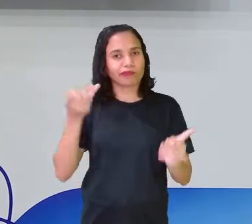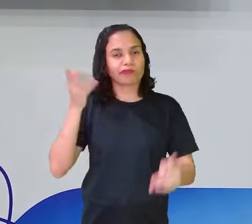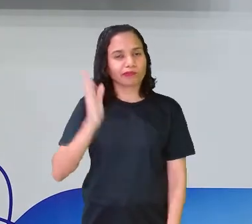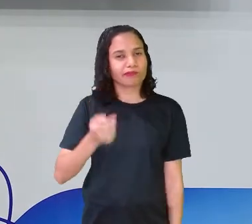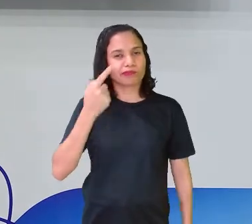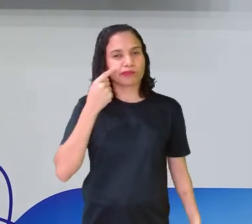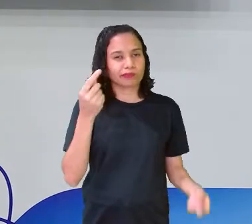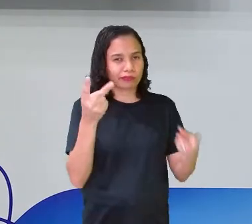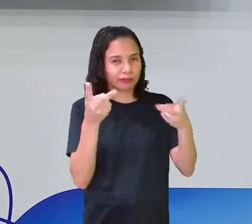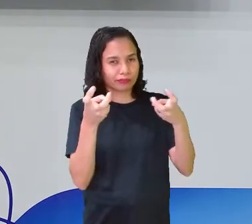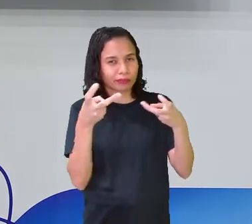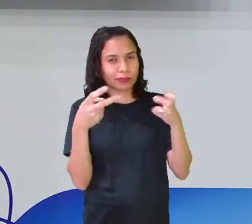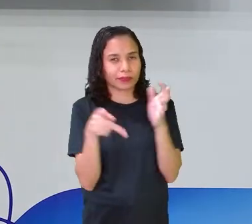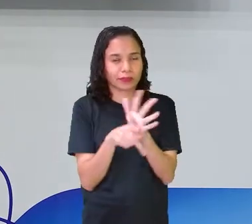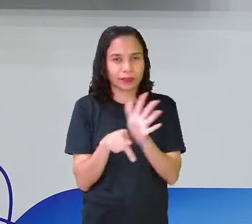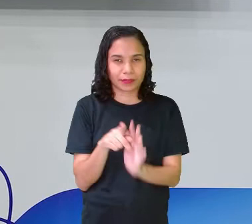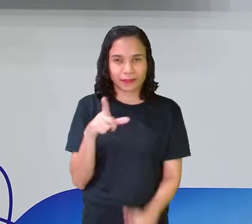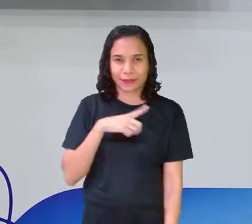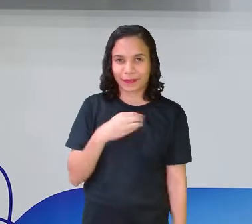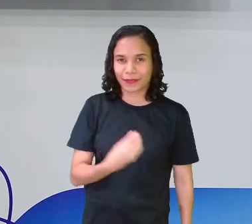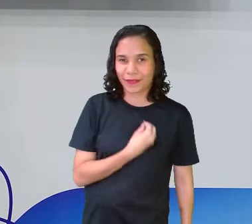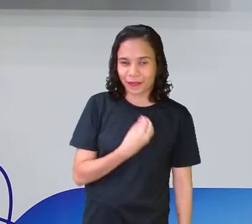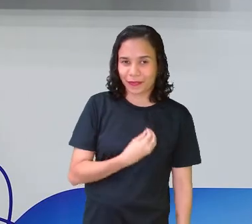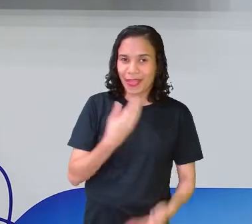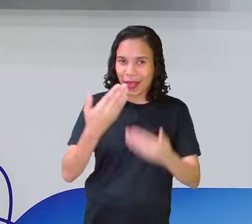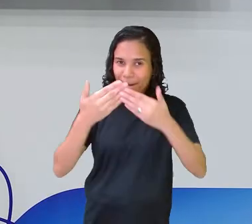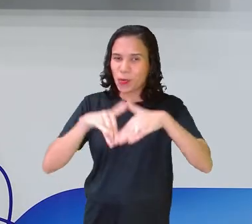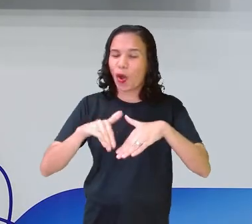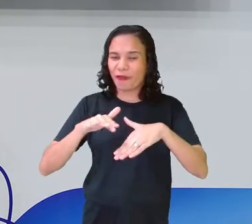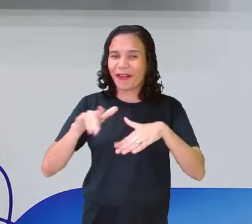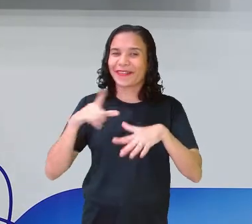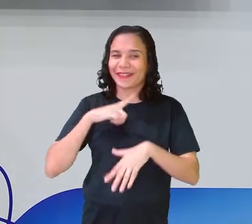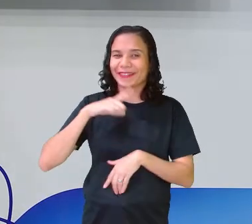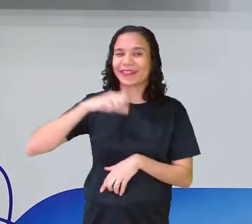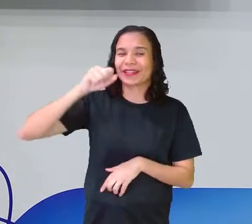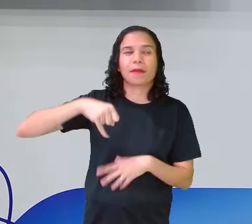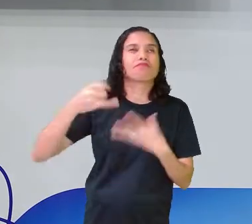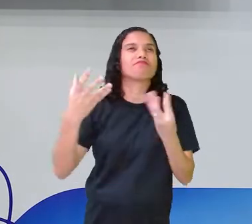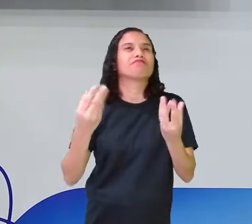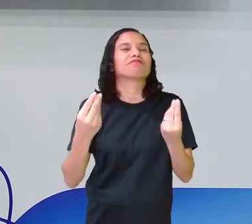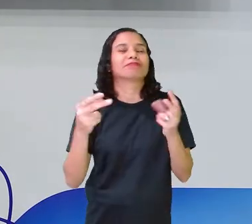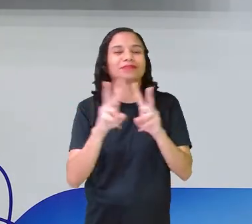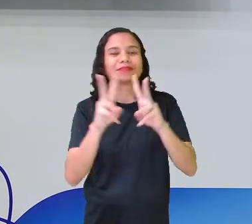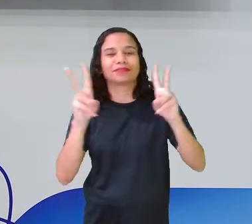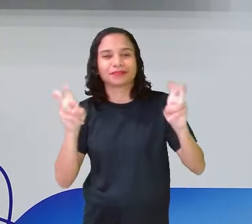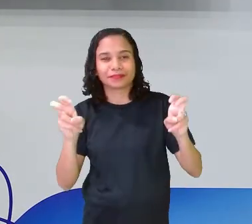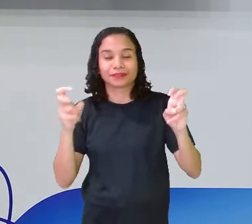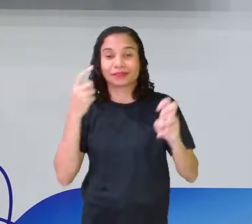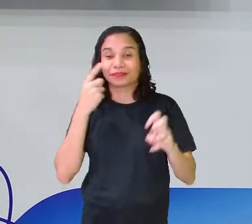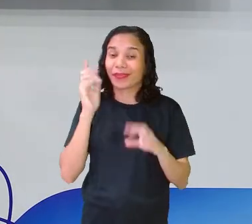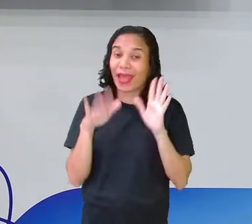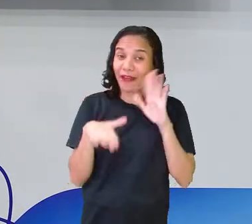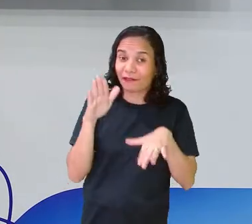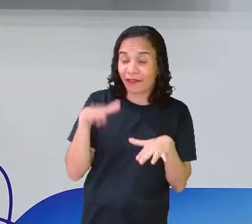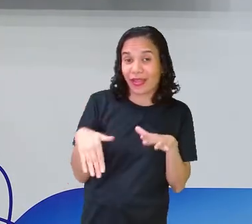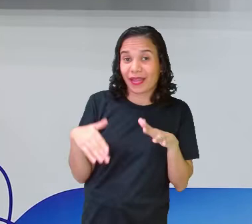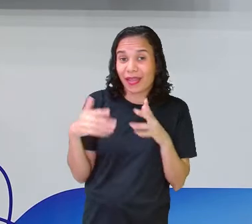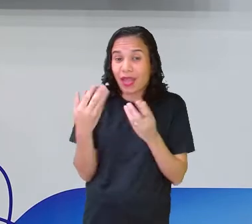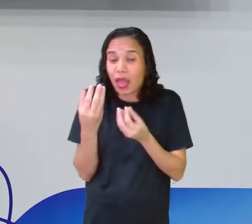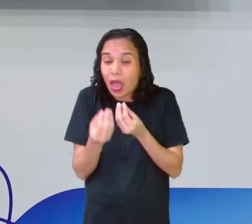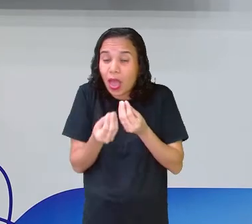se deparado com uma questãozinha dessa nas provas externas, cai demais. E às vezes é exatamente